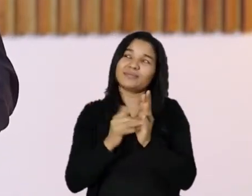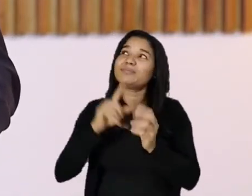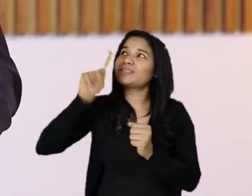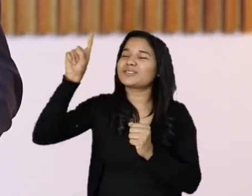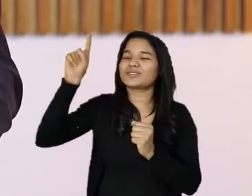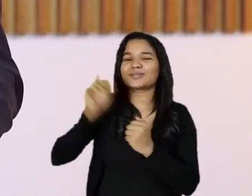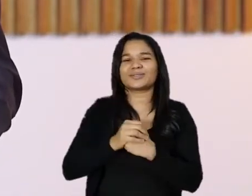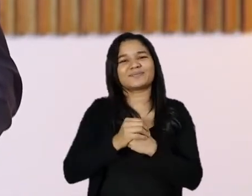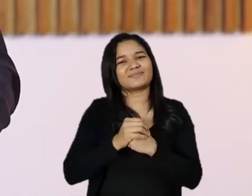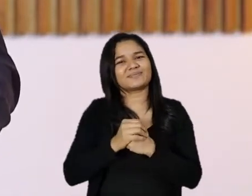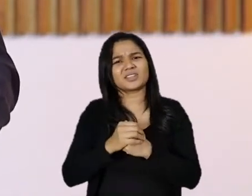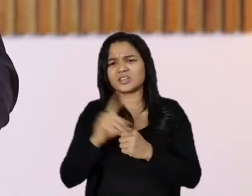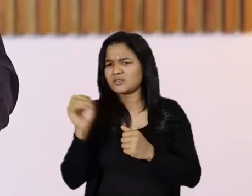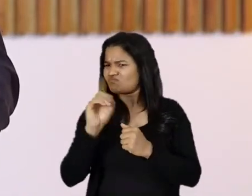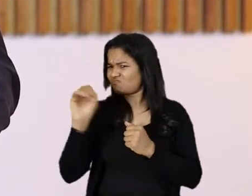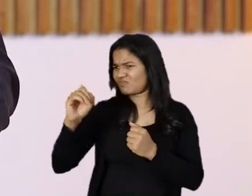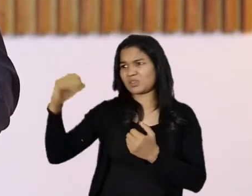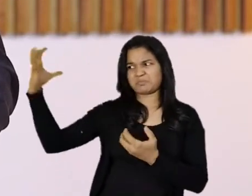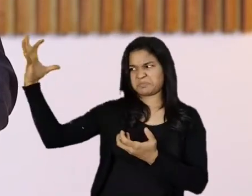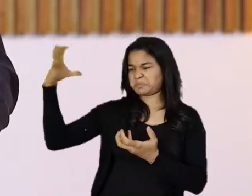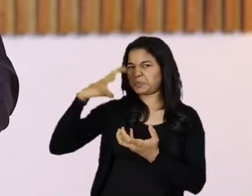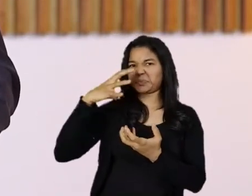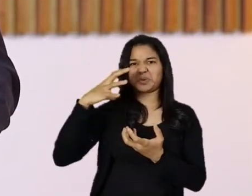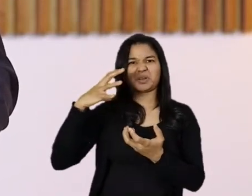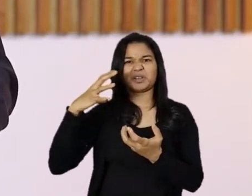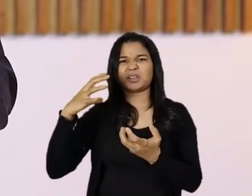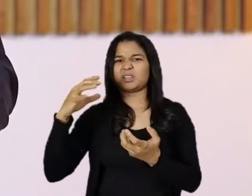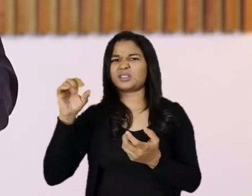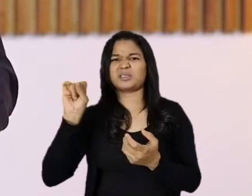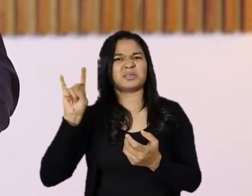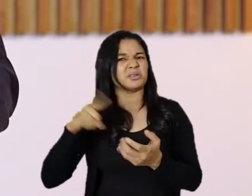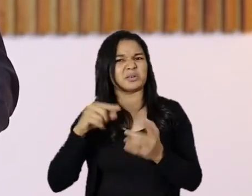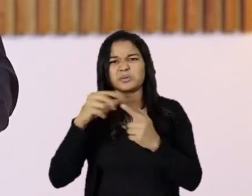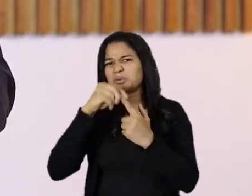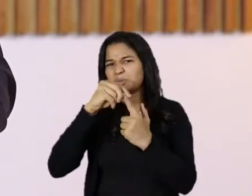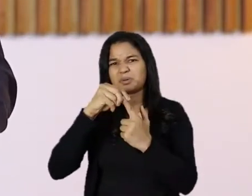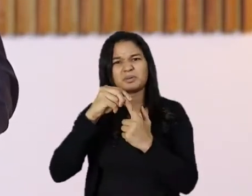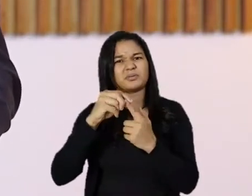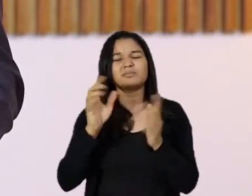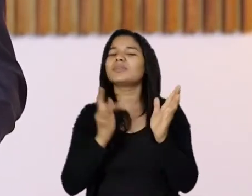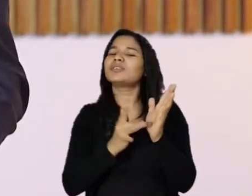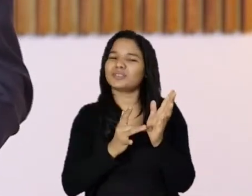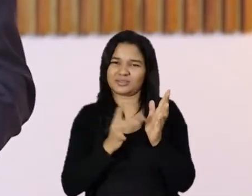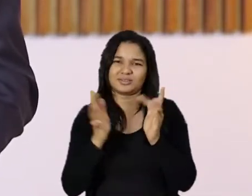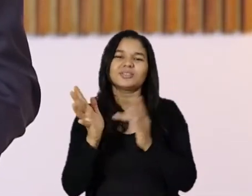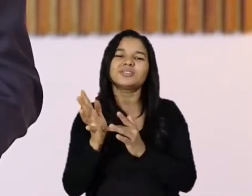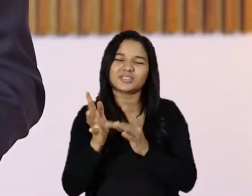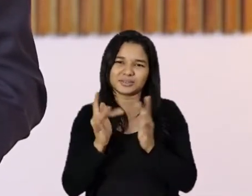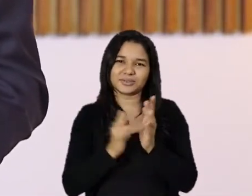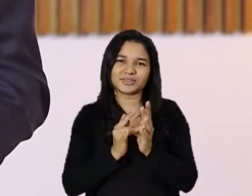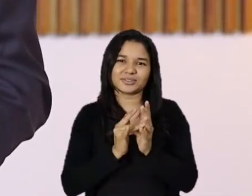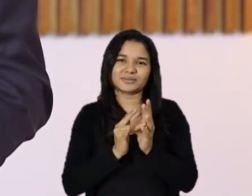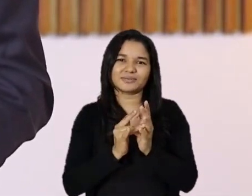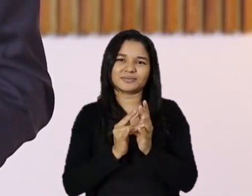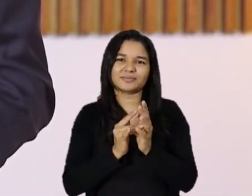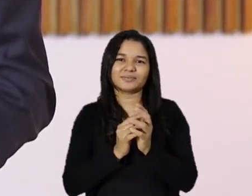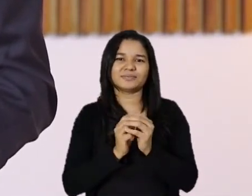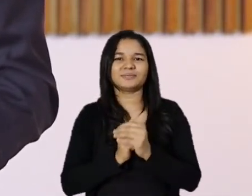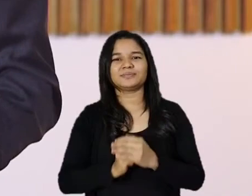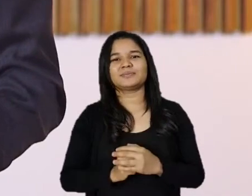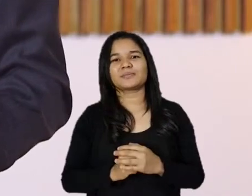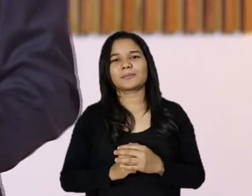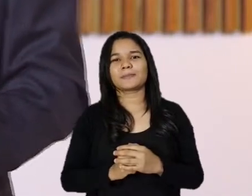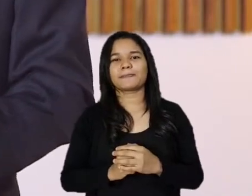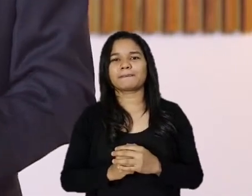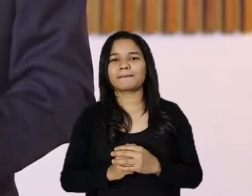Jesus, que venha trazer destruição para o seu lar, entre na tua casa, mas somente Jesus, porque Jesus é a porta. E por incrível que pareça, apesar dele ser a